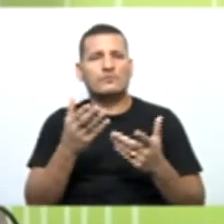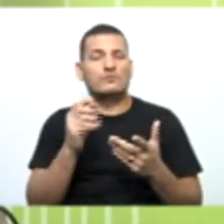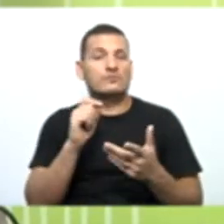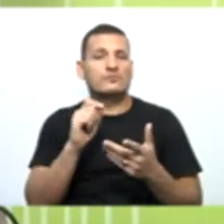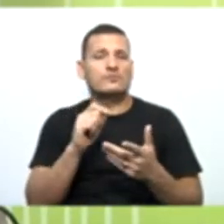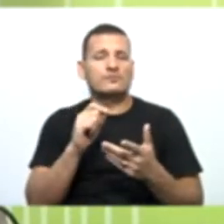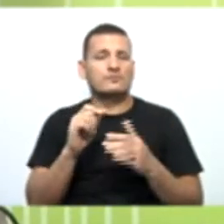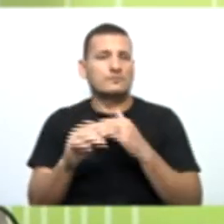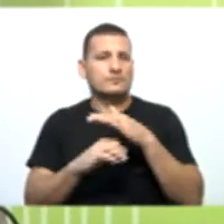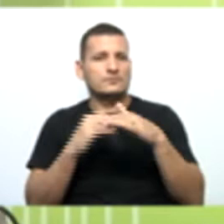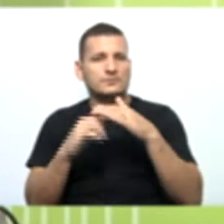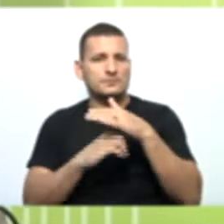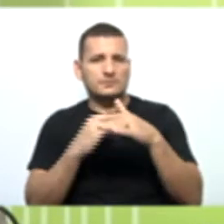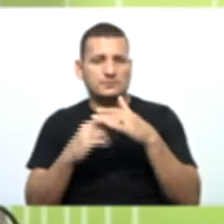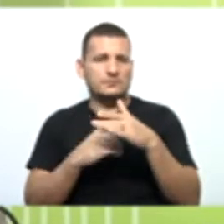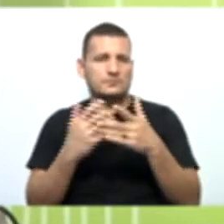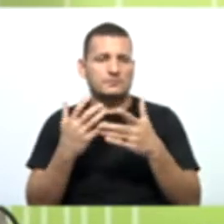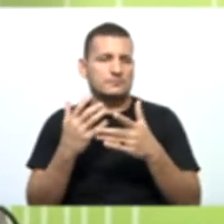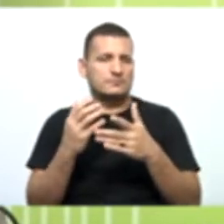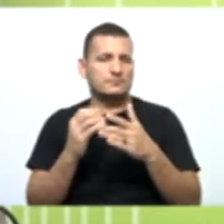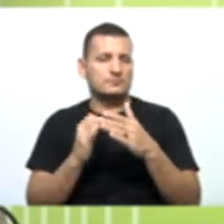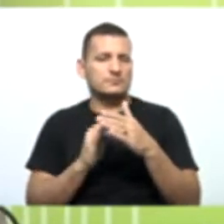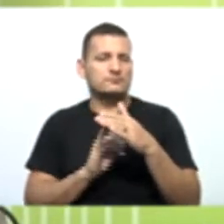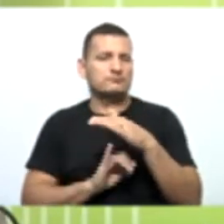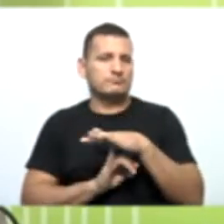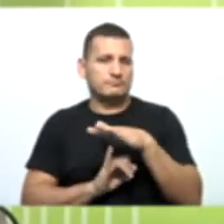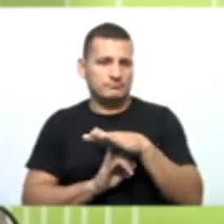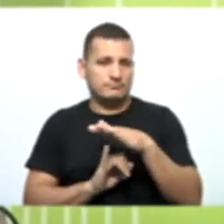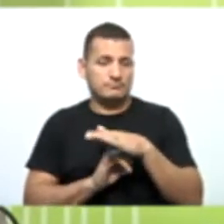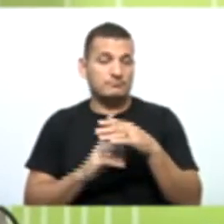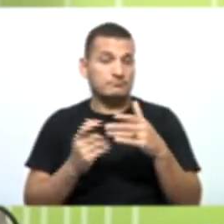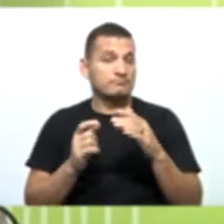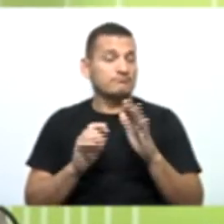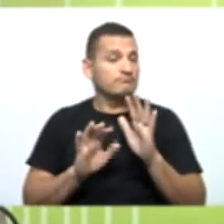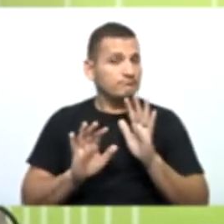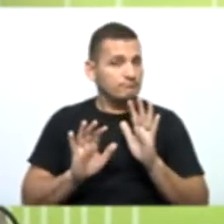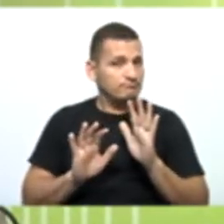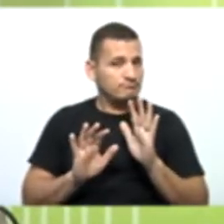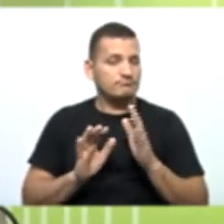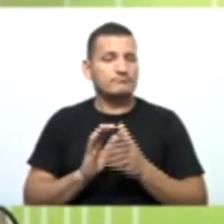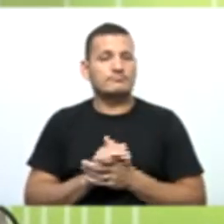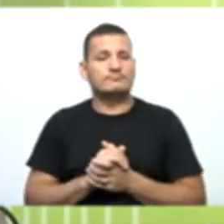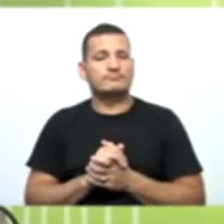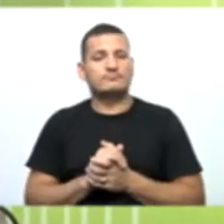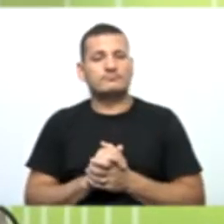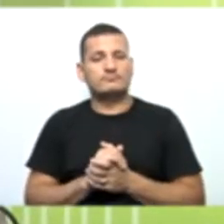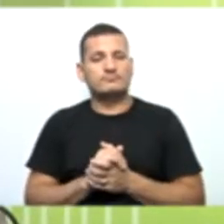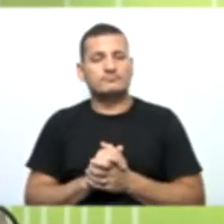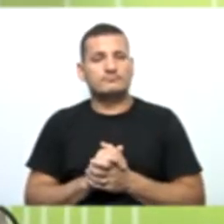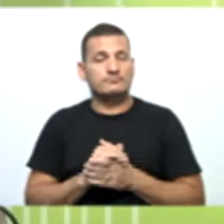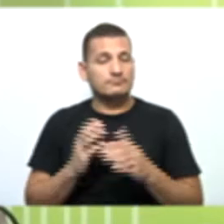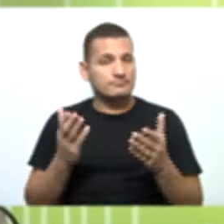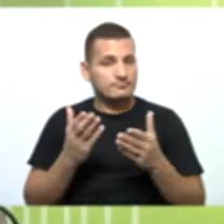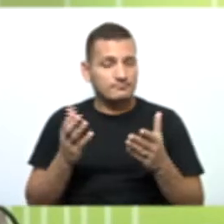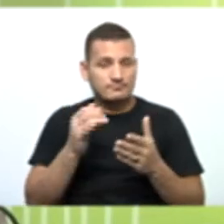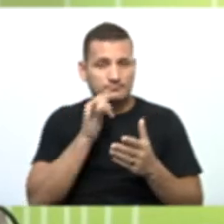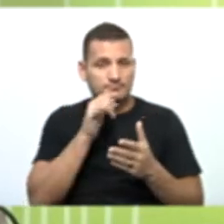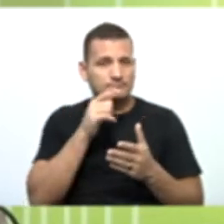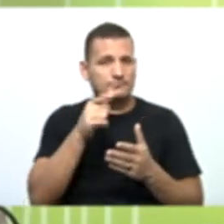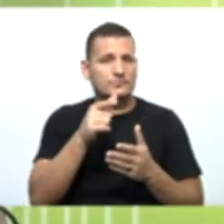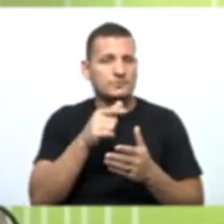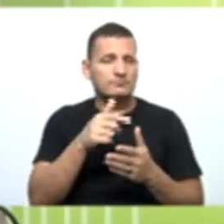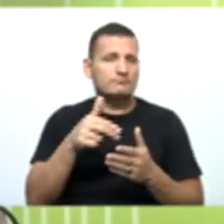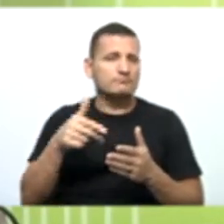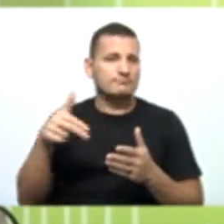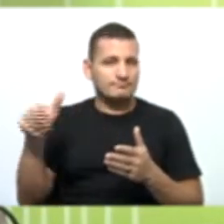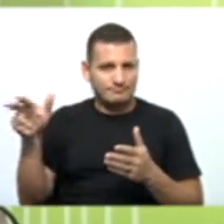importante para as empresas, para as instituições? Tome muito cuidado. Hoje, quando você sair aqui da aula, você vai observar,